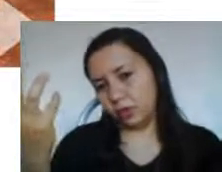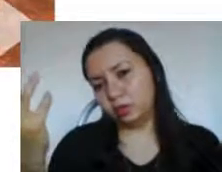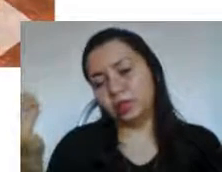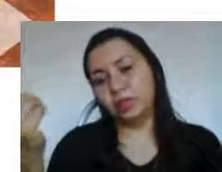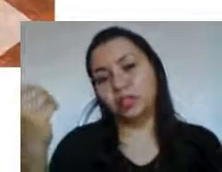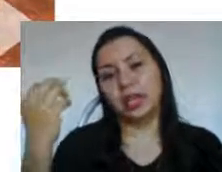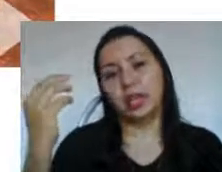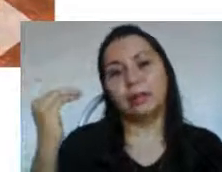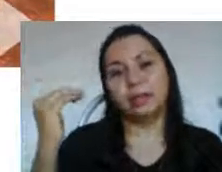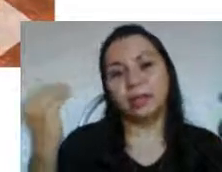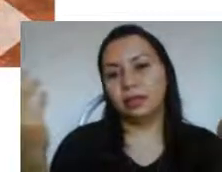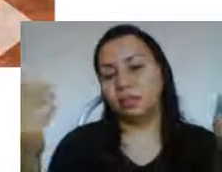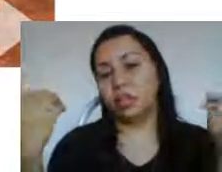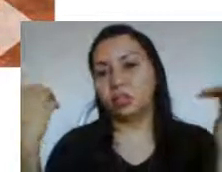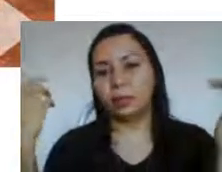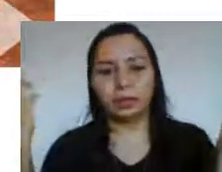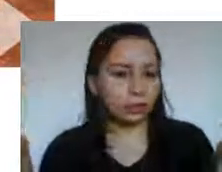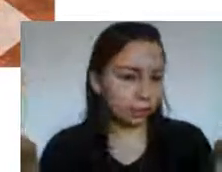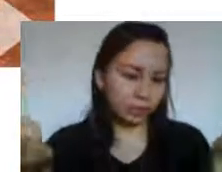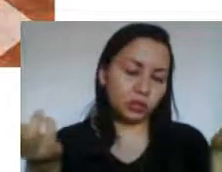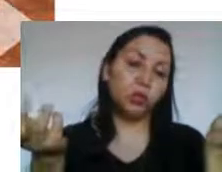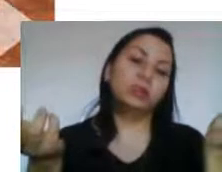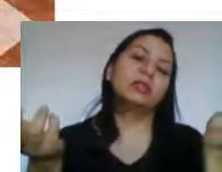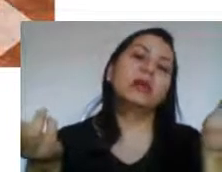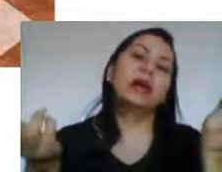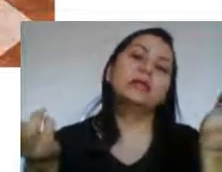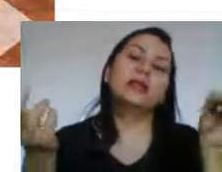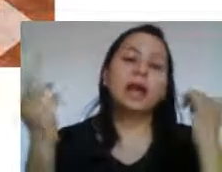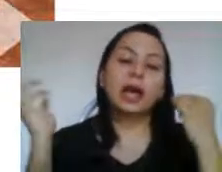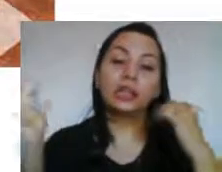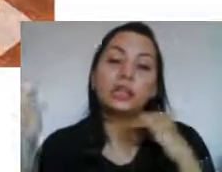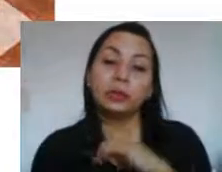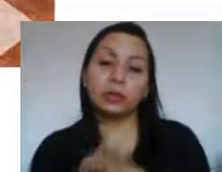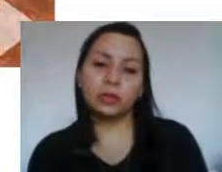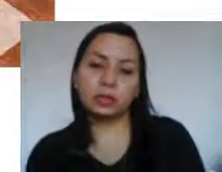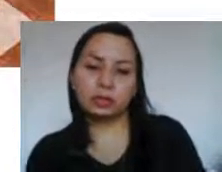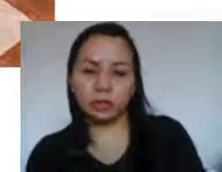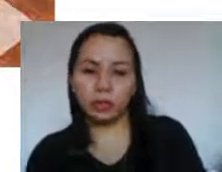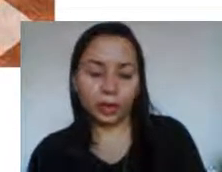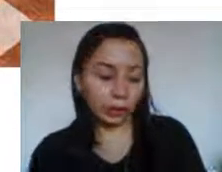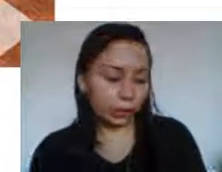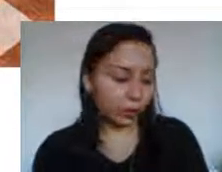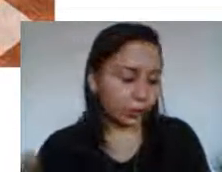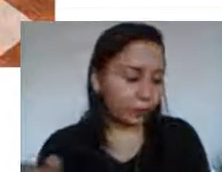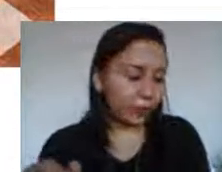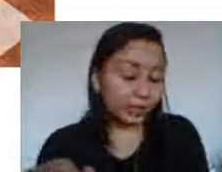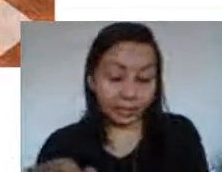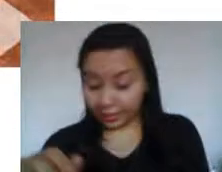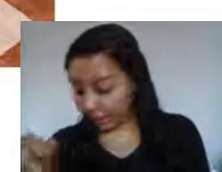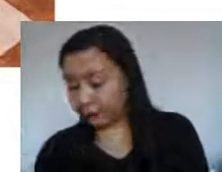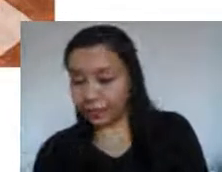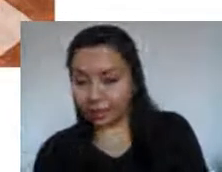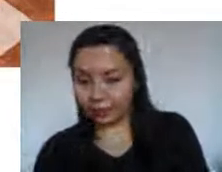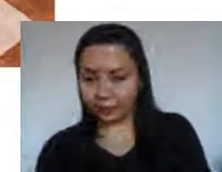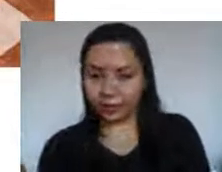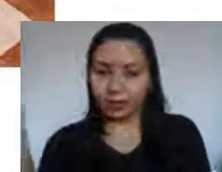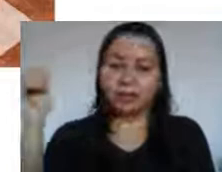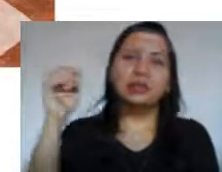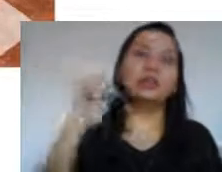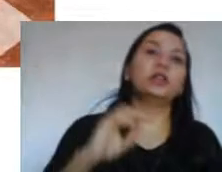sido, digamos assim, ela já era habitada antes, já tinha a presença antes de outras espécies, a gente tem uma sucessão ecológica